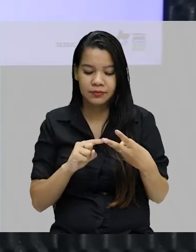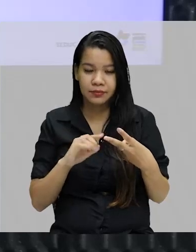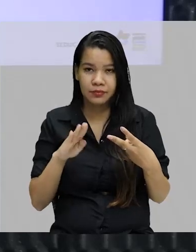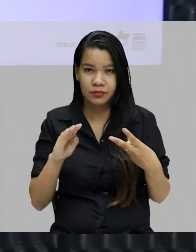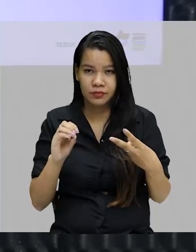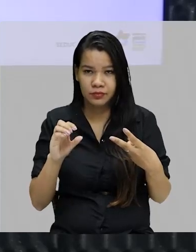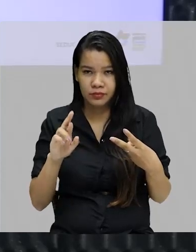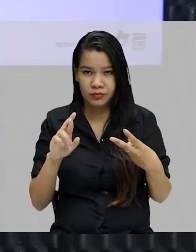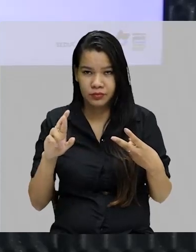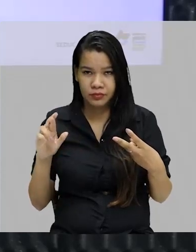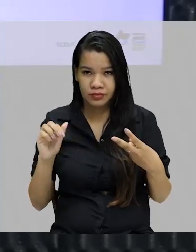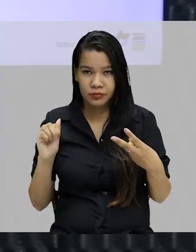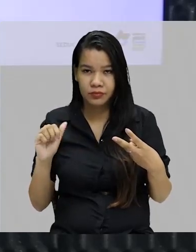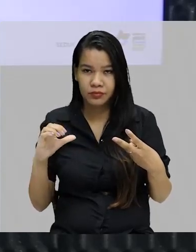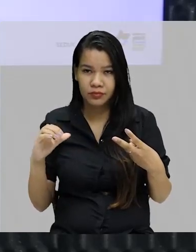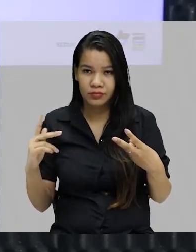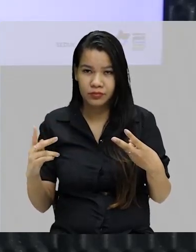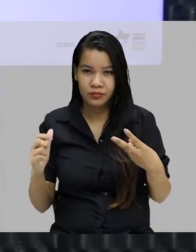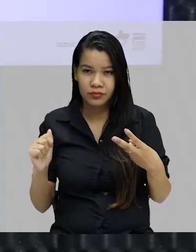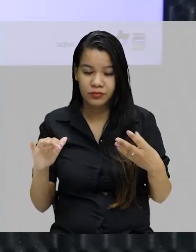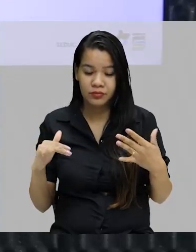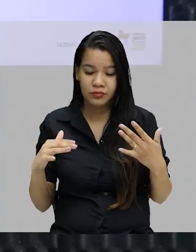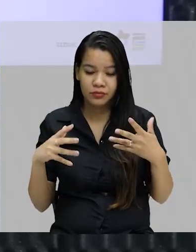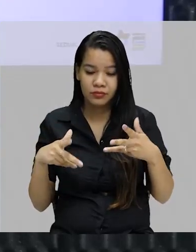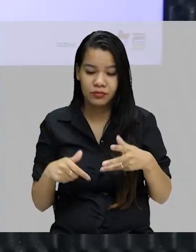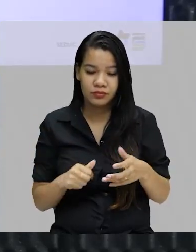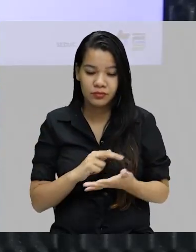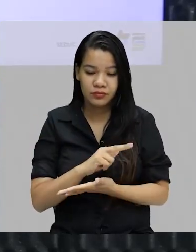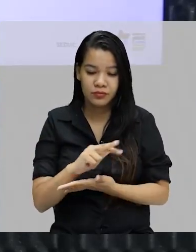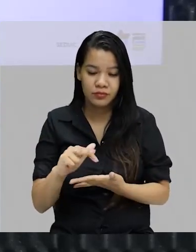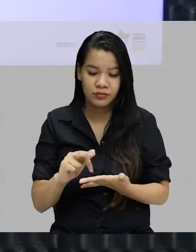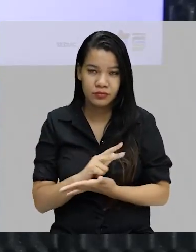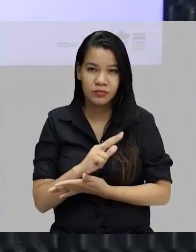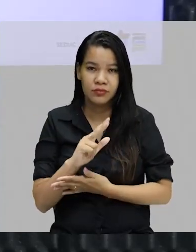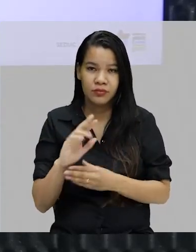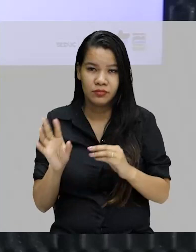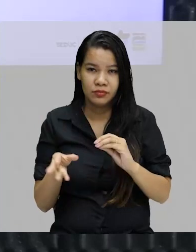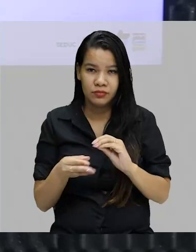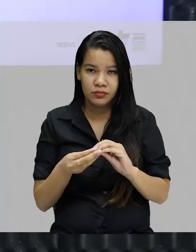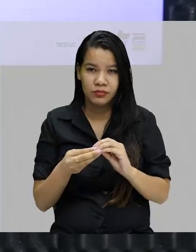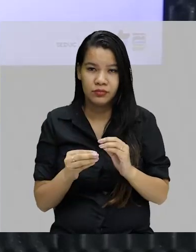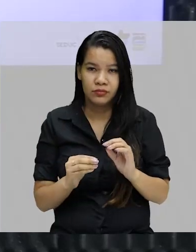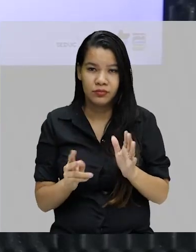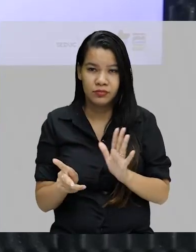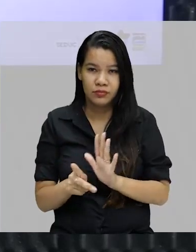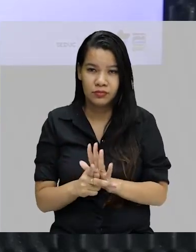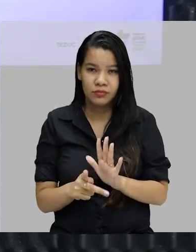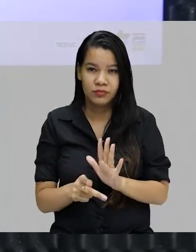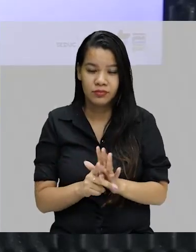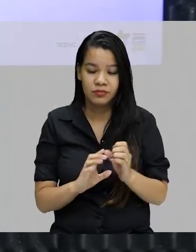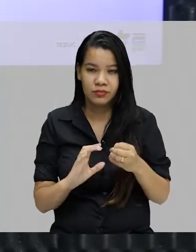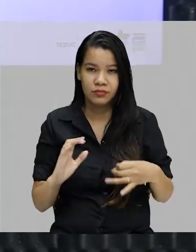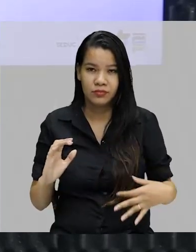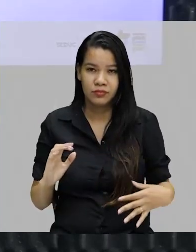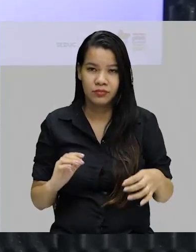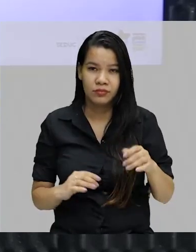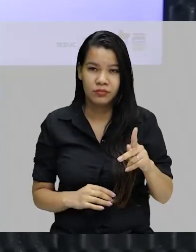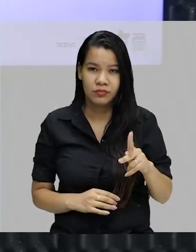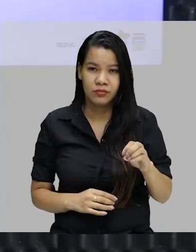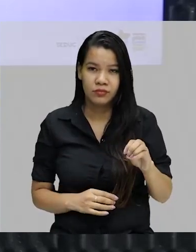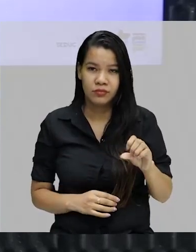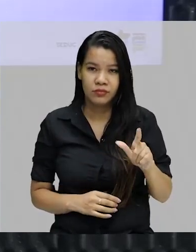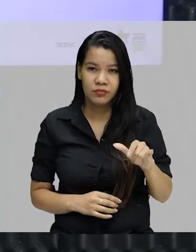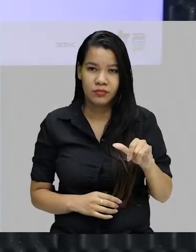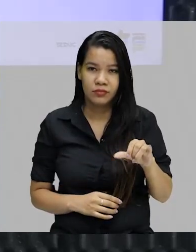borracha sintética. Então, toda essa gama de compostos, né, pertence à classe dos polímeros